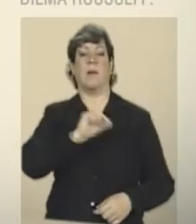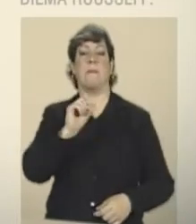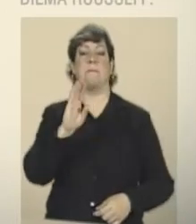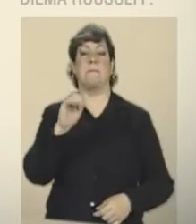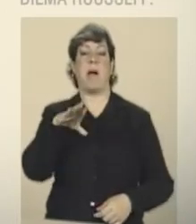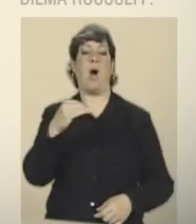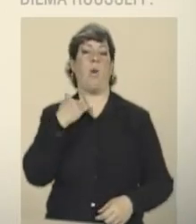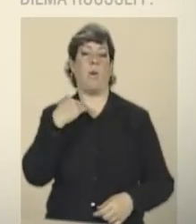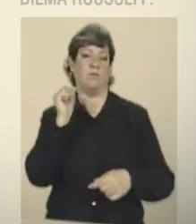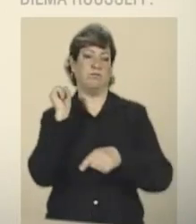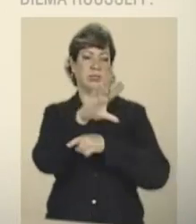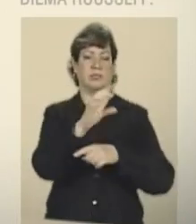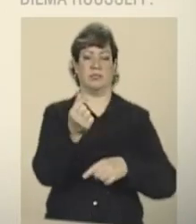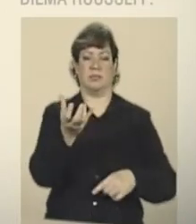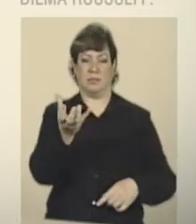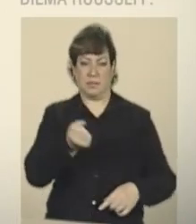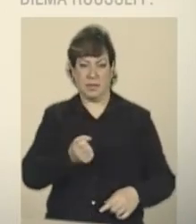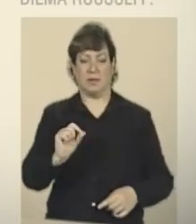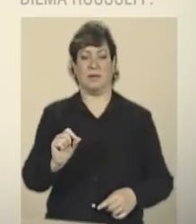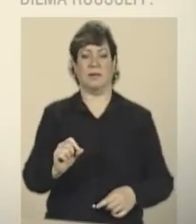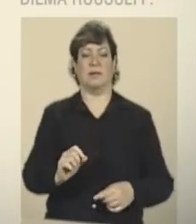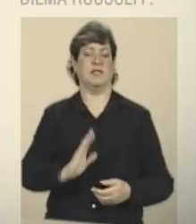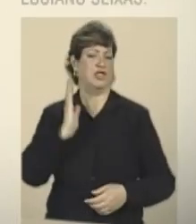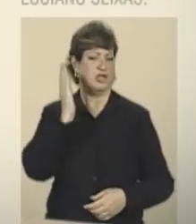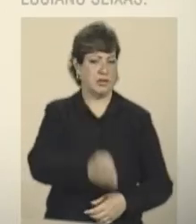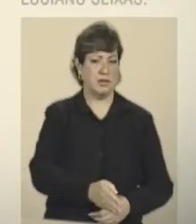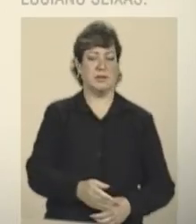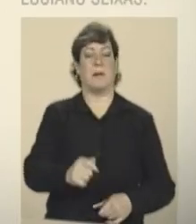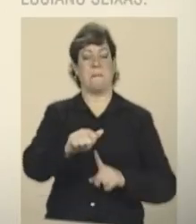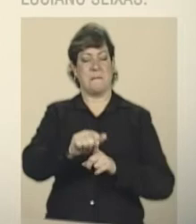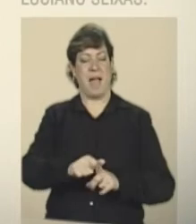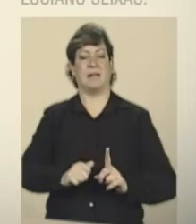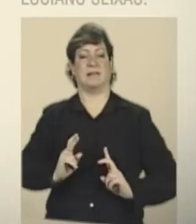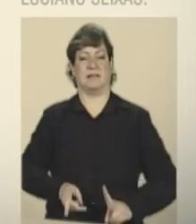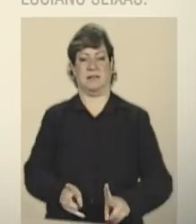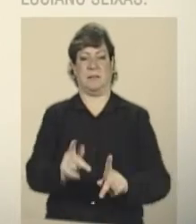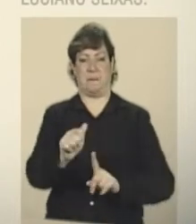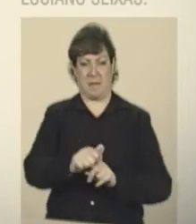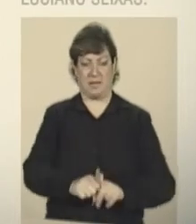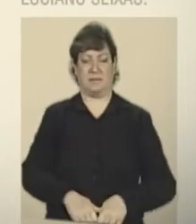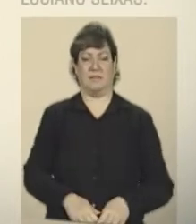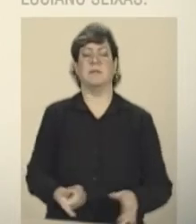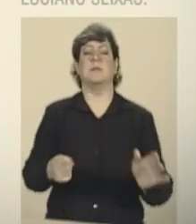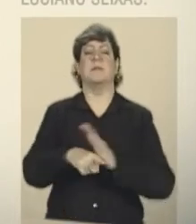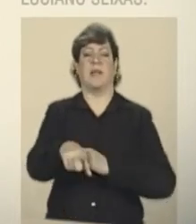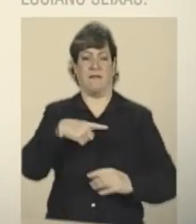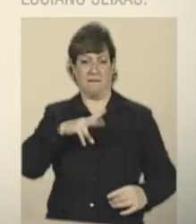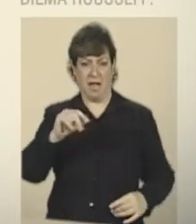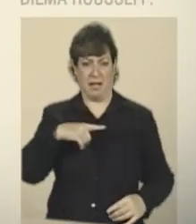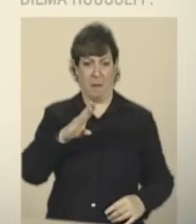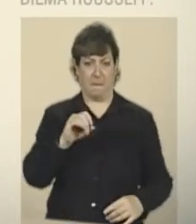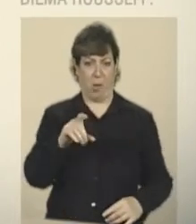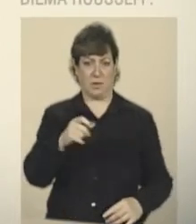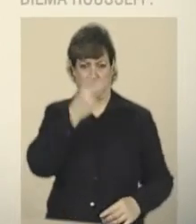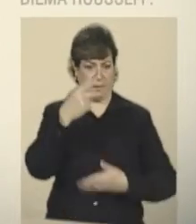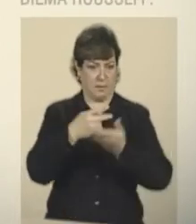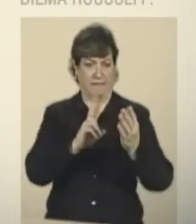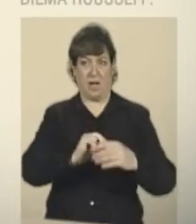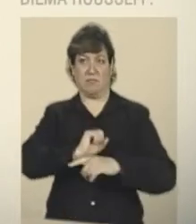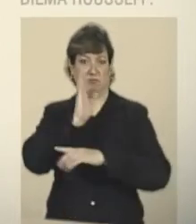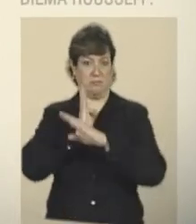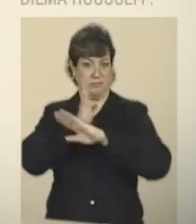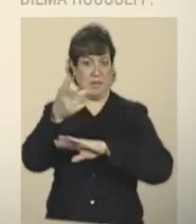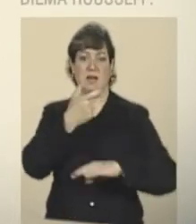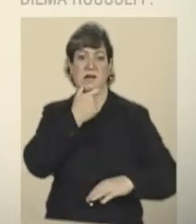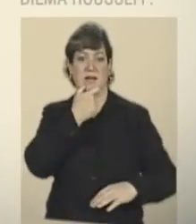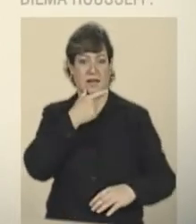intermediários e passa a ter a segurança de um e mensal e nós teremos bolsistas nos Jogos Olímpicos de Londres este ano teremos